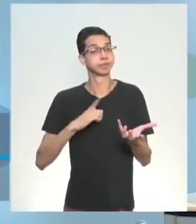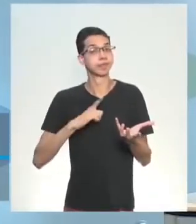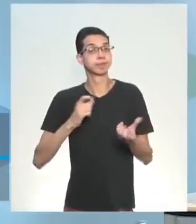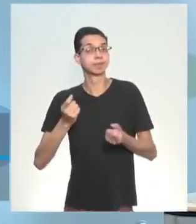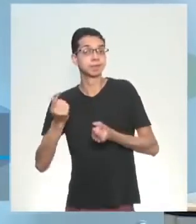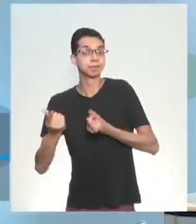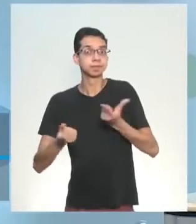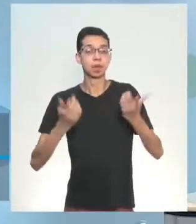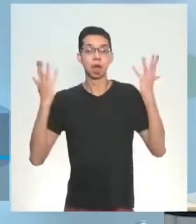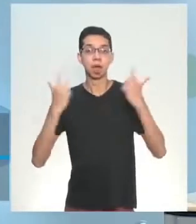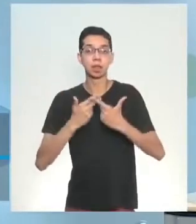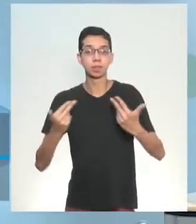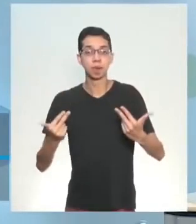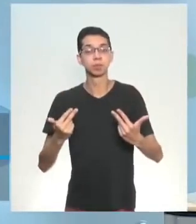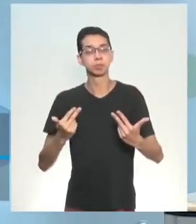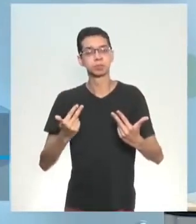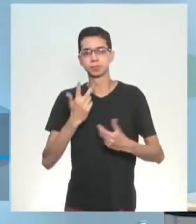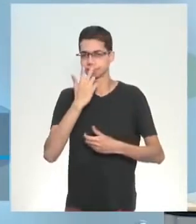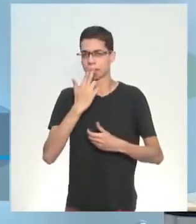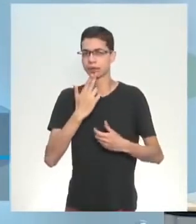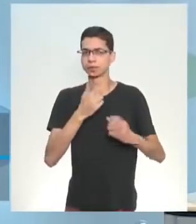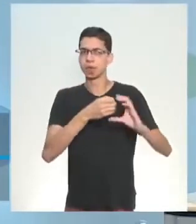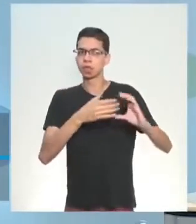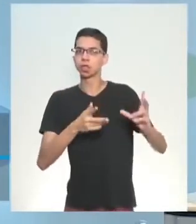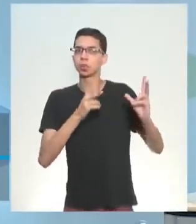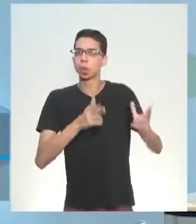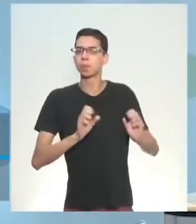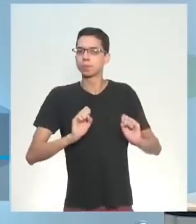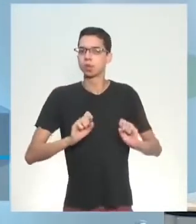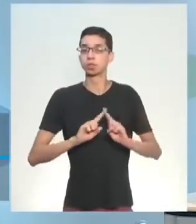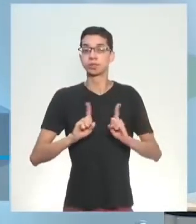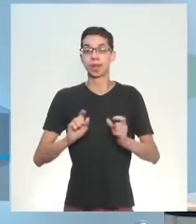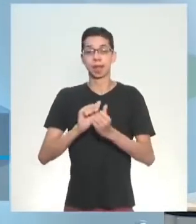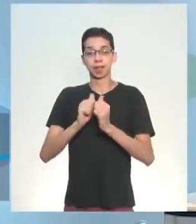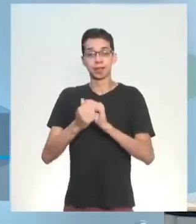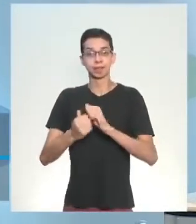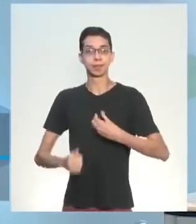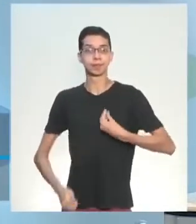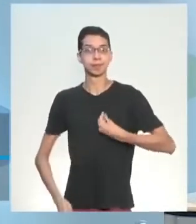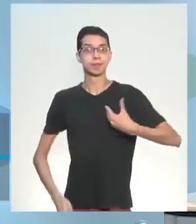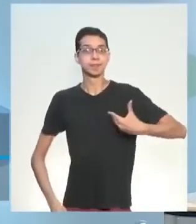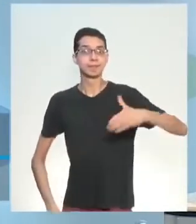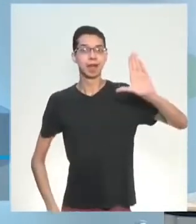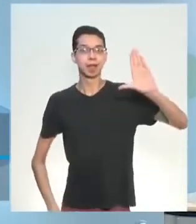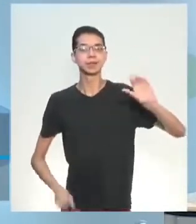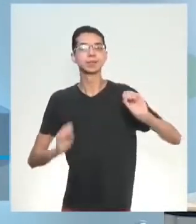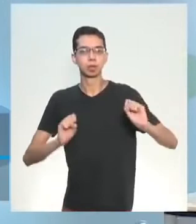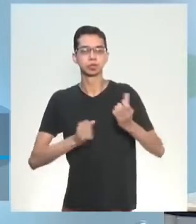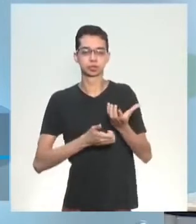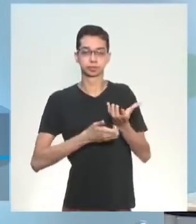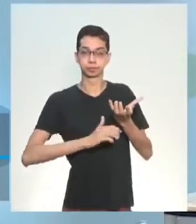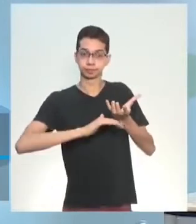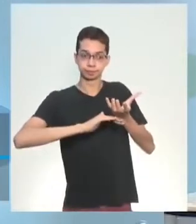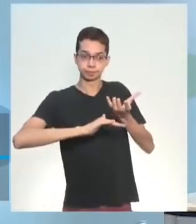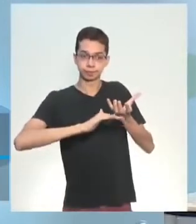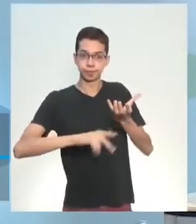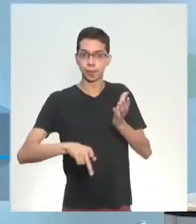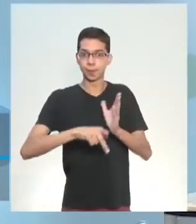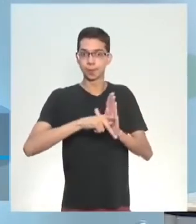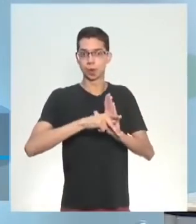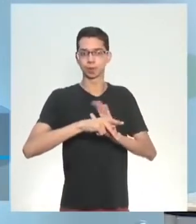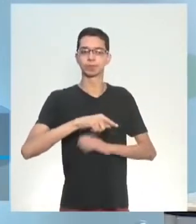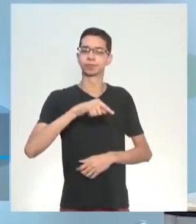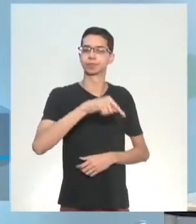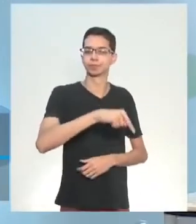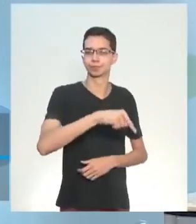outro para o sertão nordestino. E é esse tipo de coisa que a gente vai discutir ao longo das próximas aulas, tá? Entender o que é